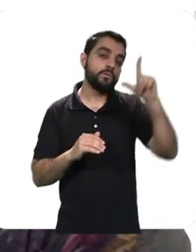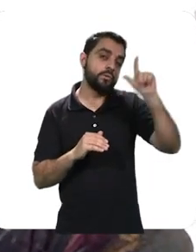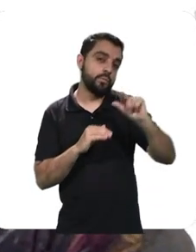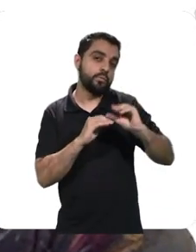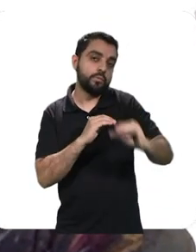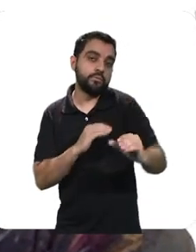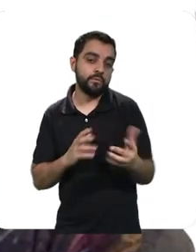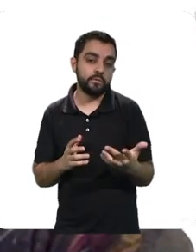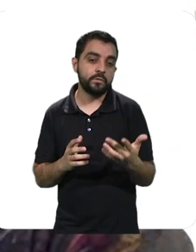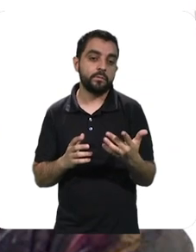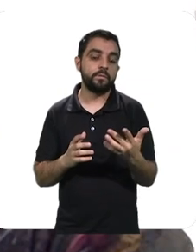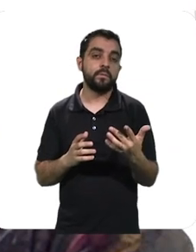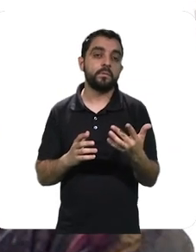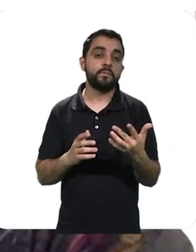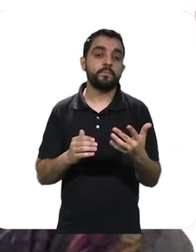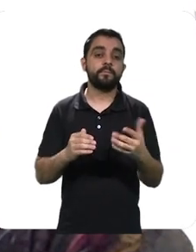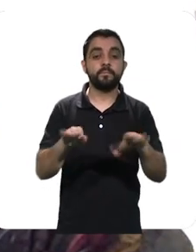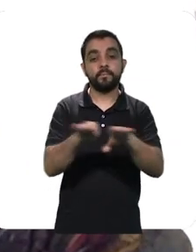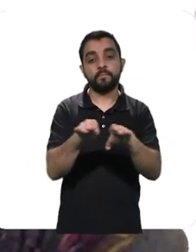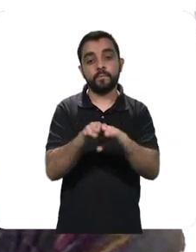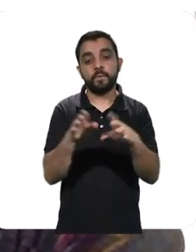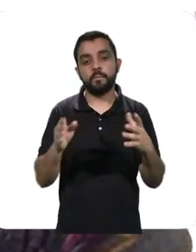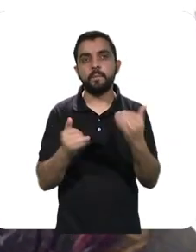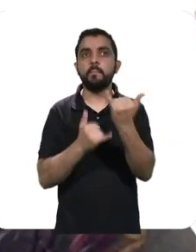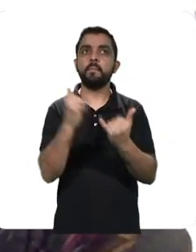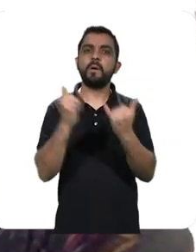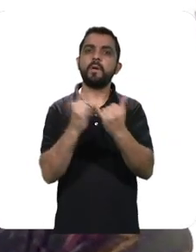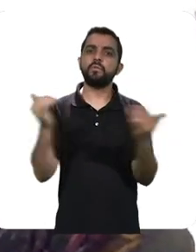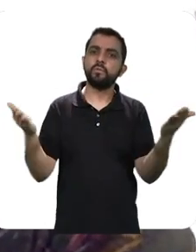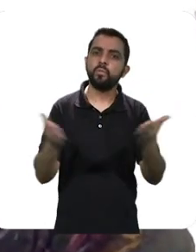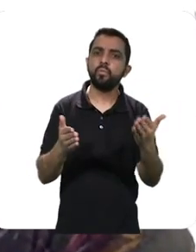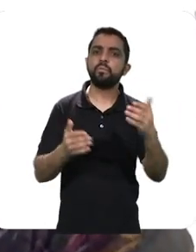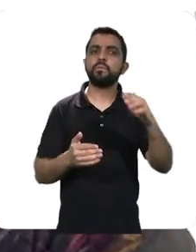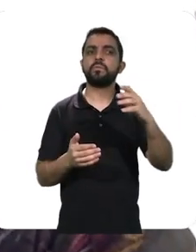forte que a gente viveu e que passa a ideia de que o